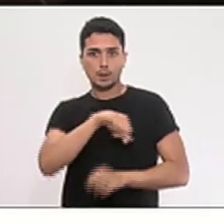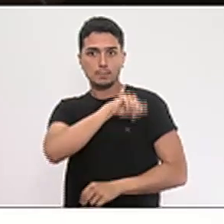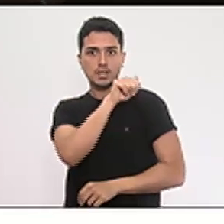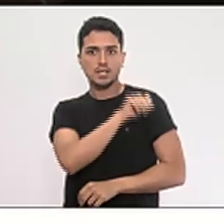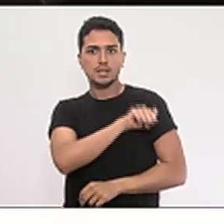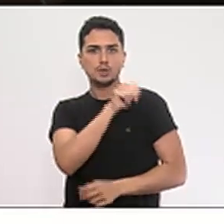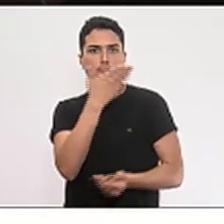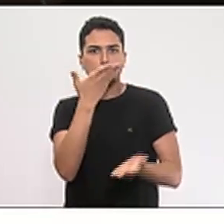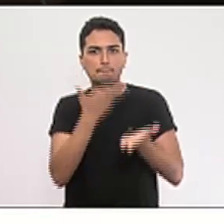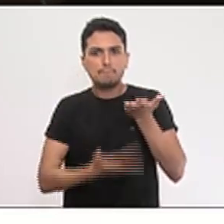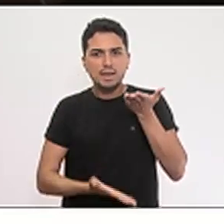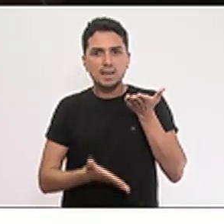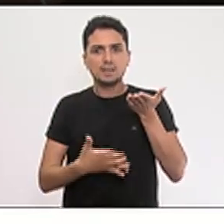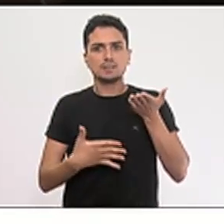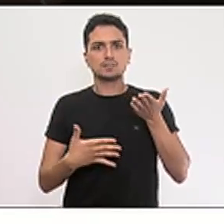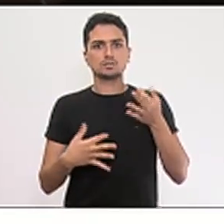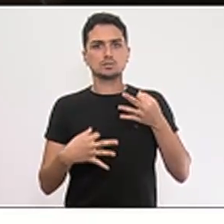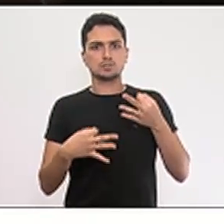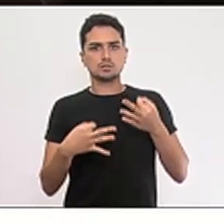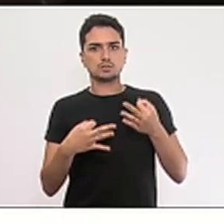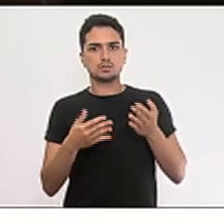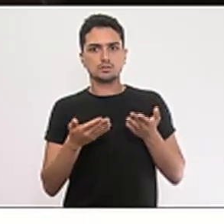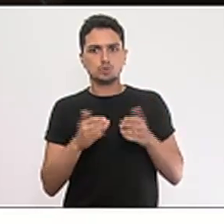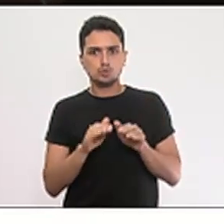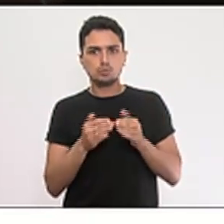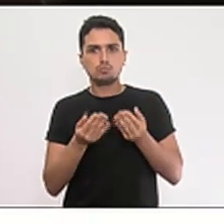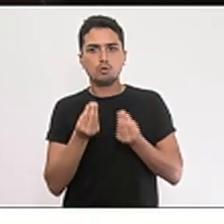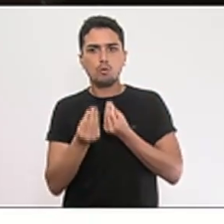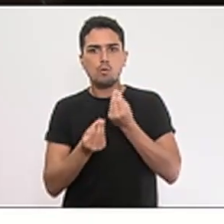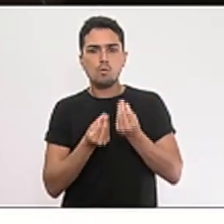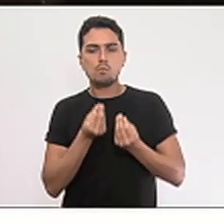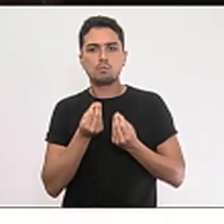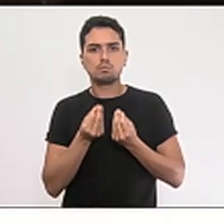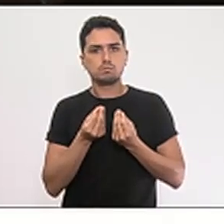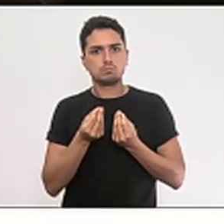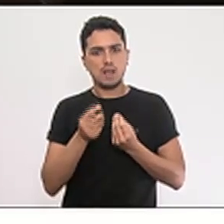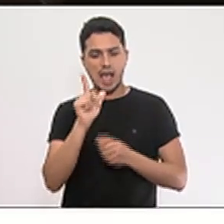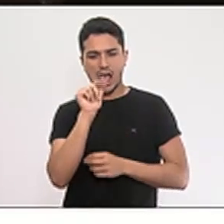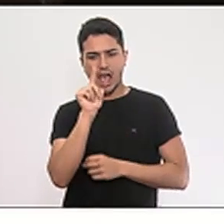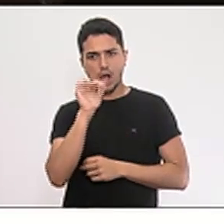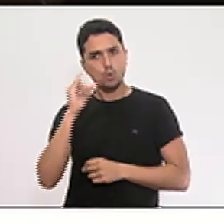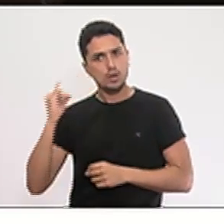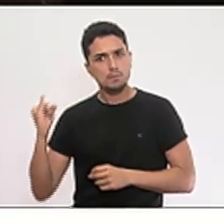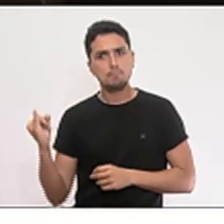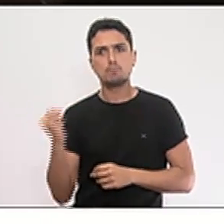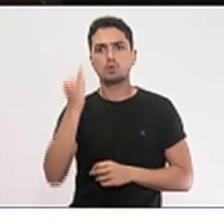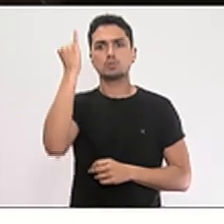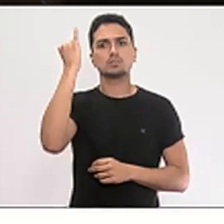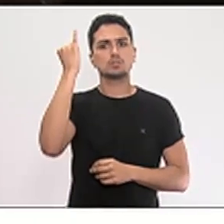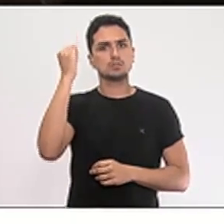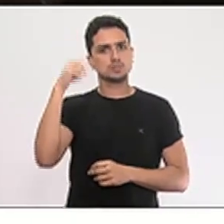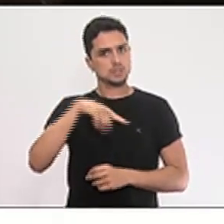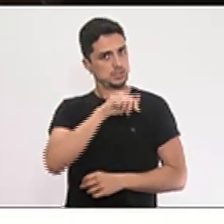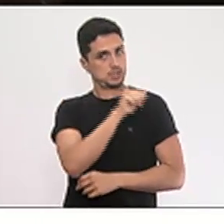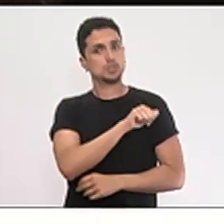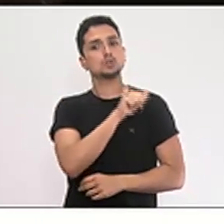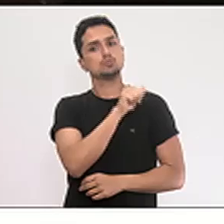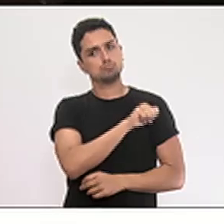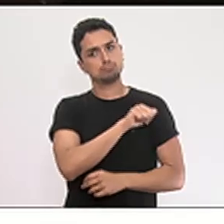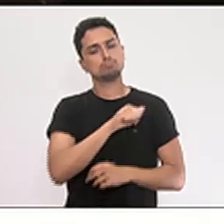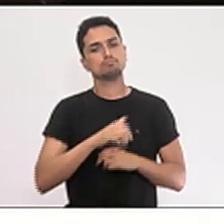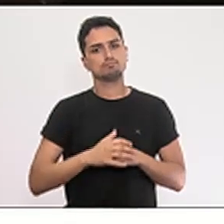a jurisdição sobre o bem mais precioso que o Estado do Rio de Janeiro tem, a